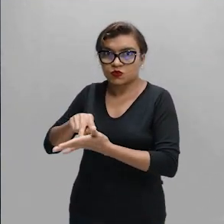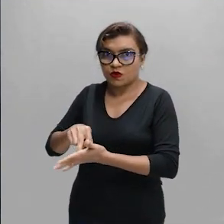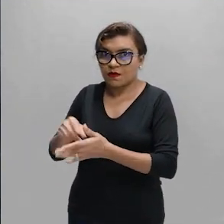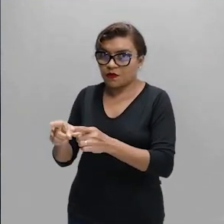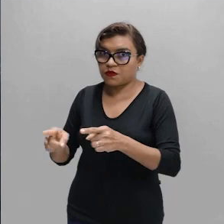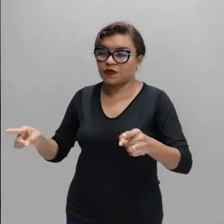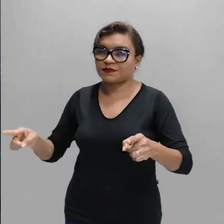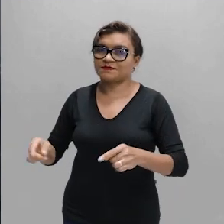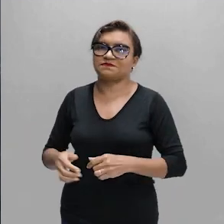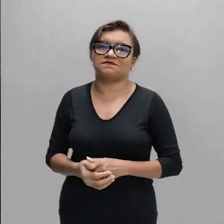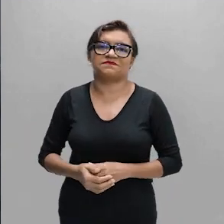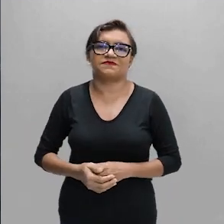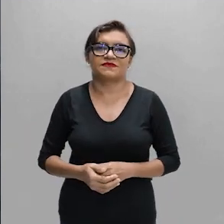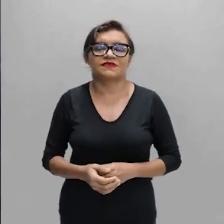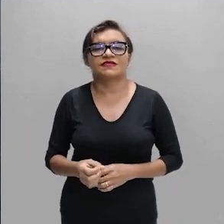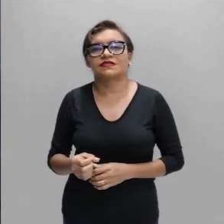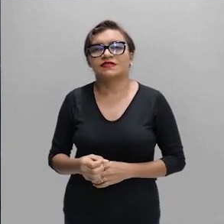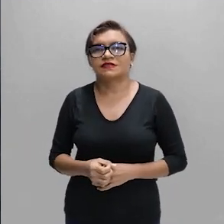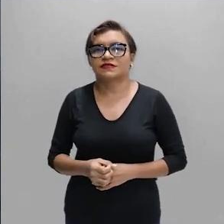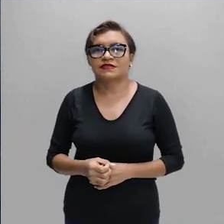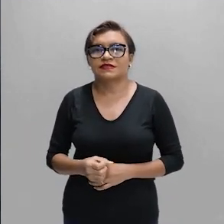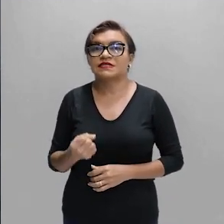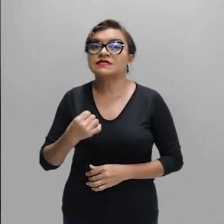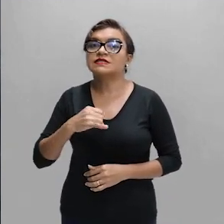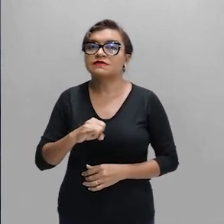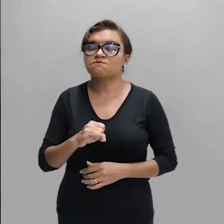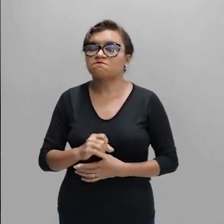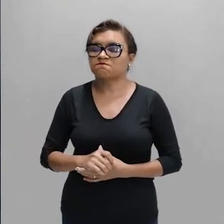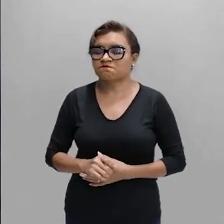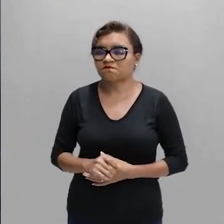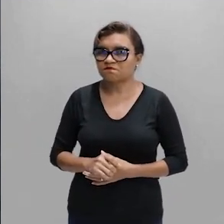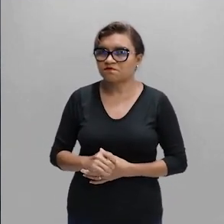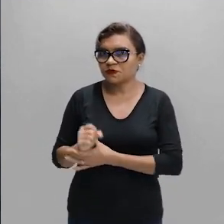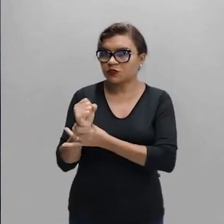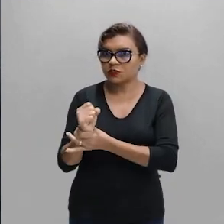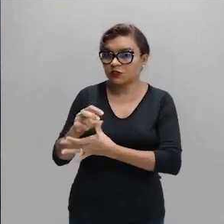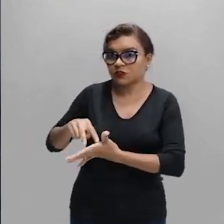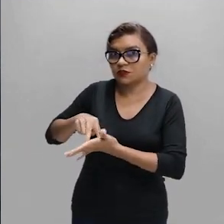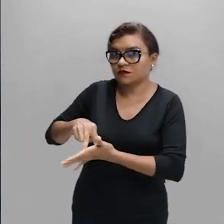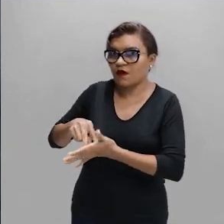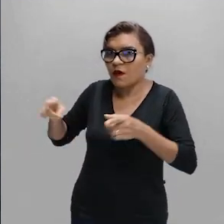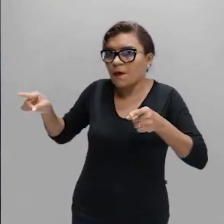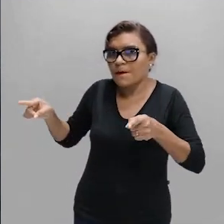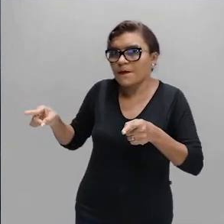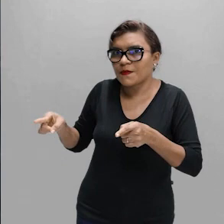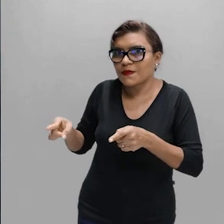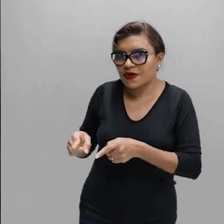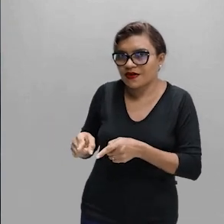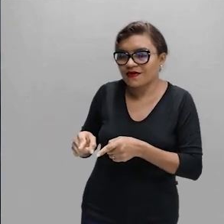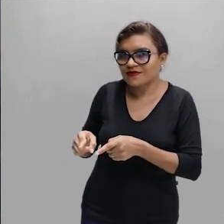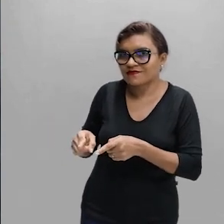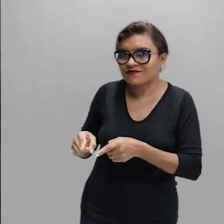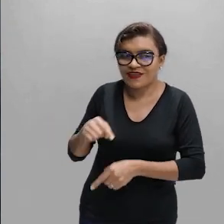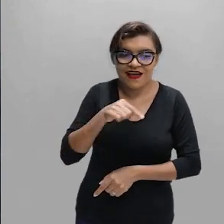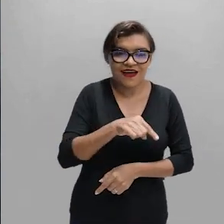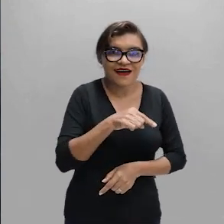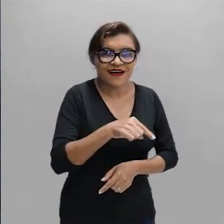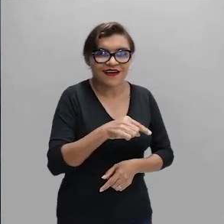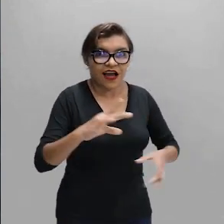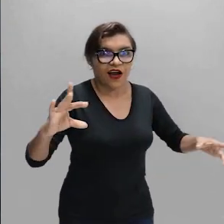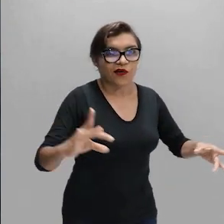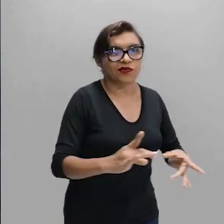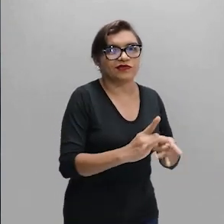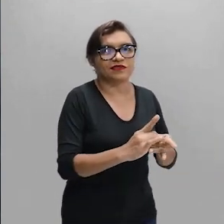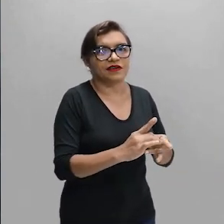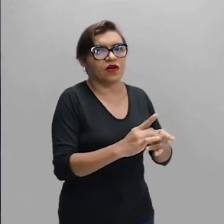a condutividade, se a resistividade for muito pequena, a condutividade é muito